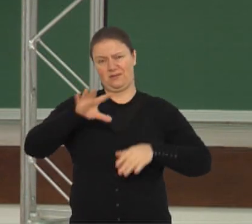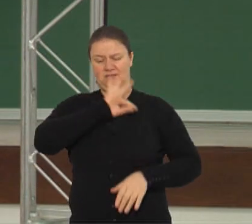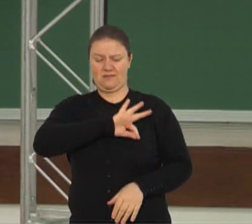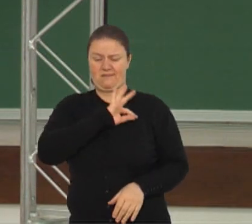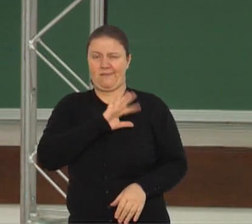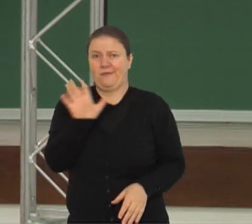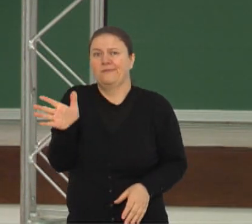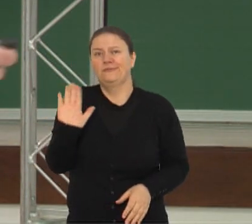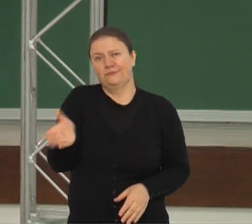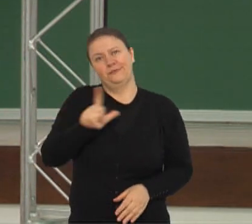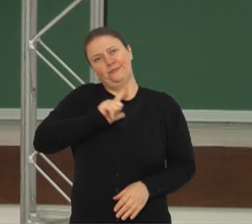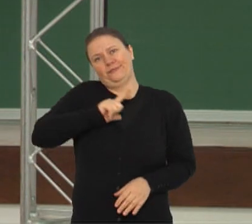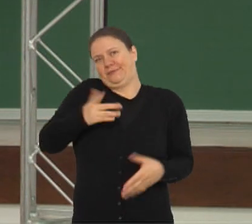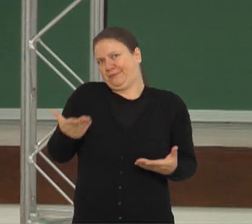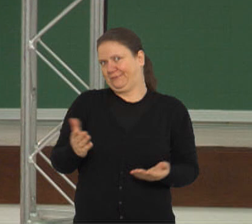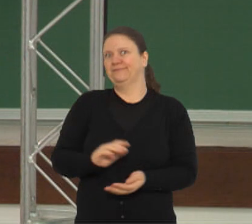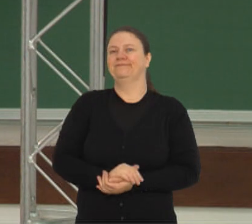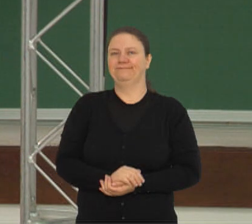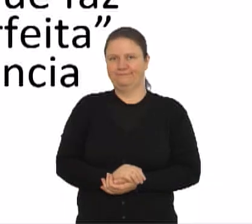garantido, né?